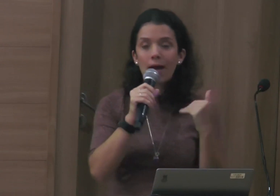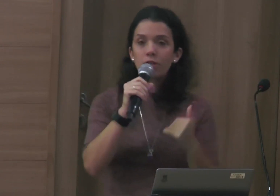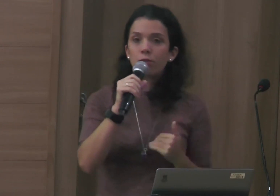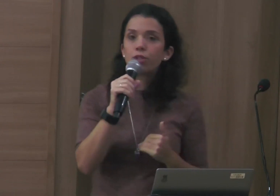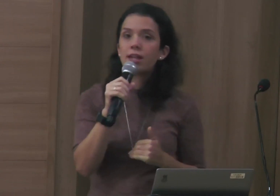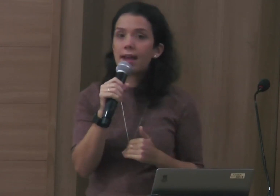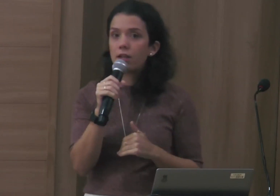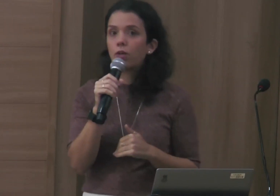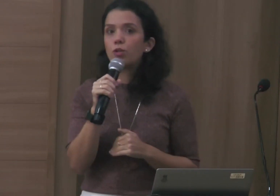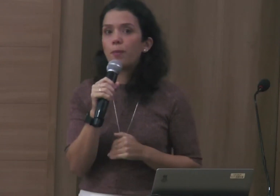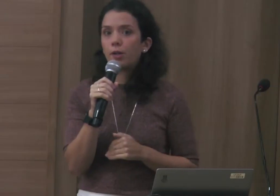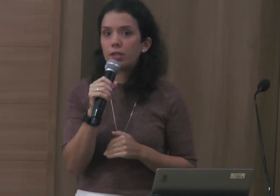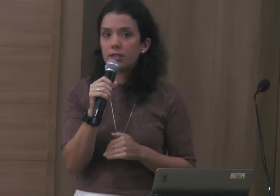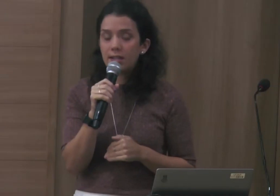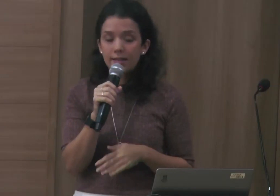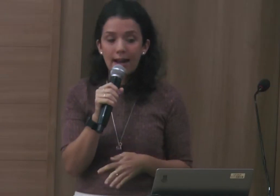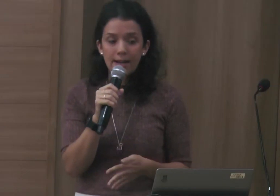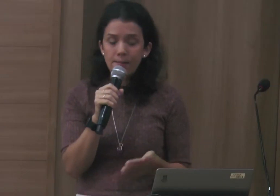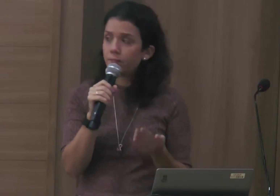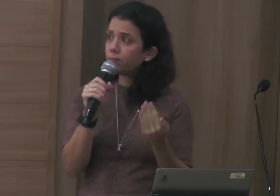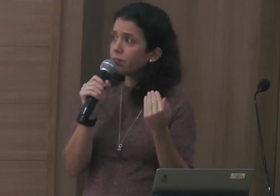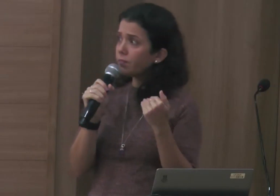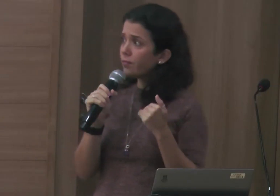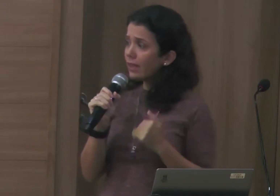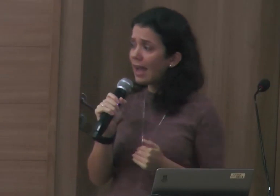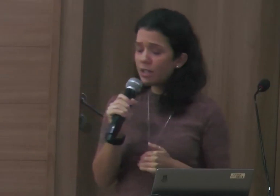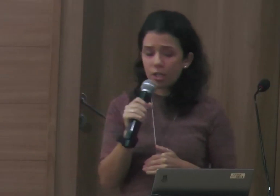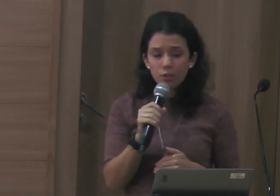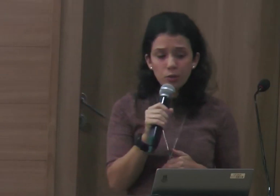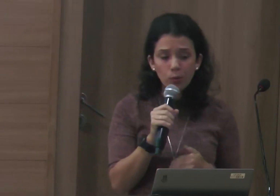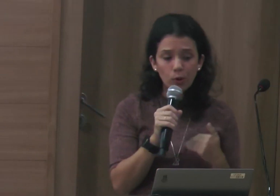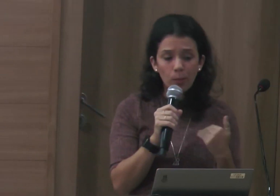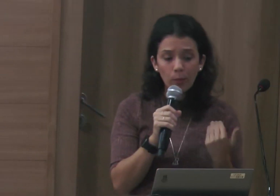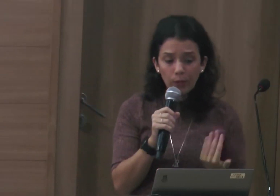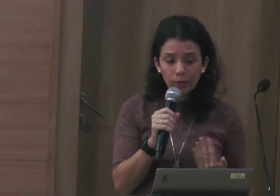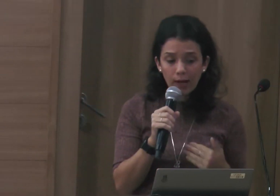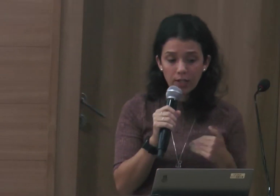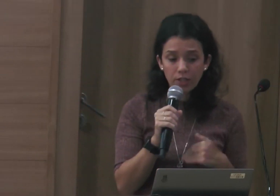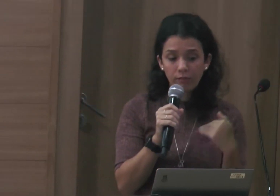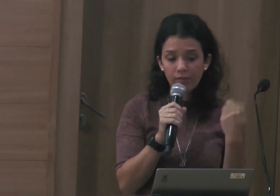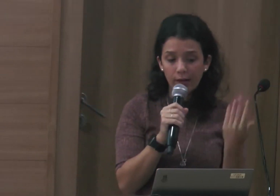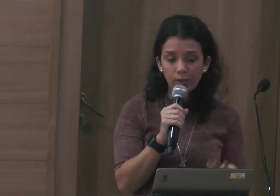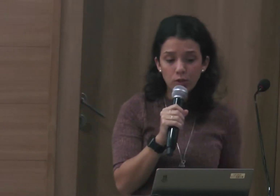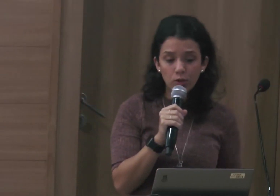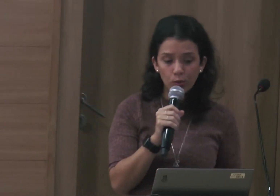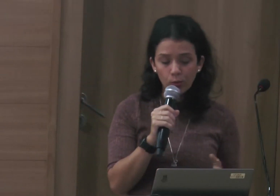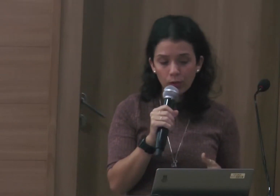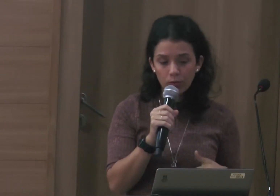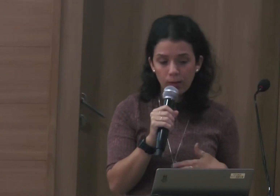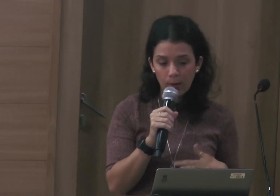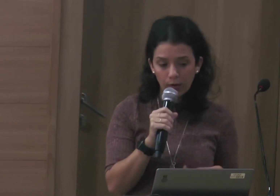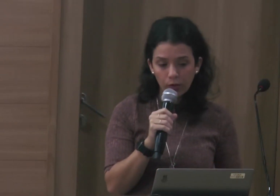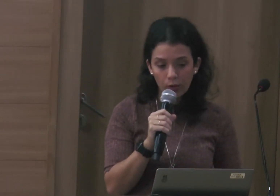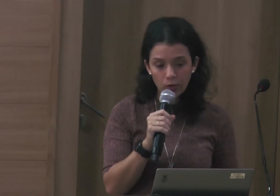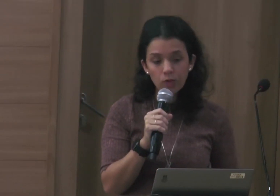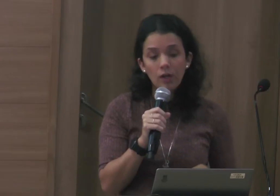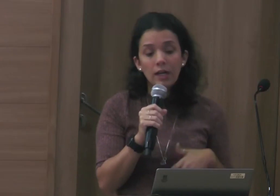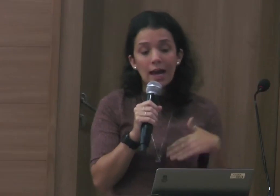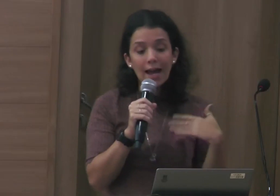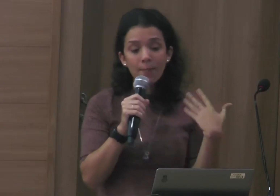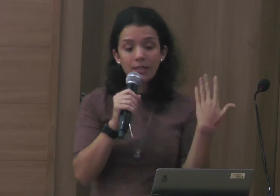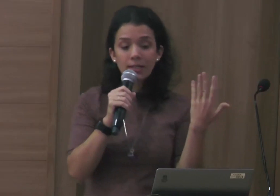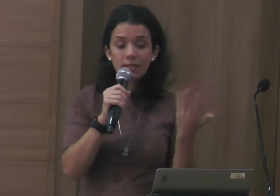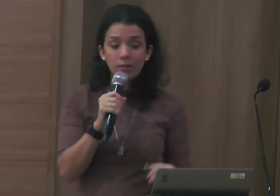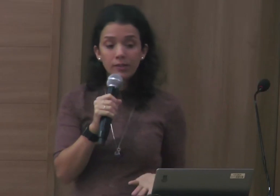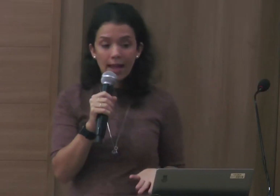por parte dos técnicos de prótese dentária, a gente escutou muito a questão da falta de estrutura dos laboratórios,